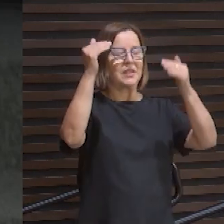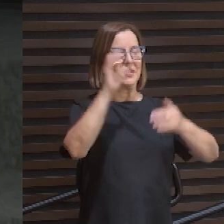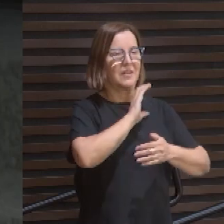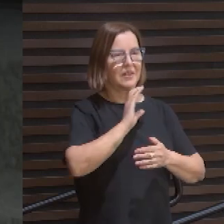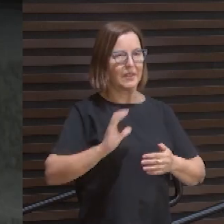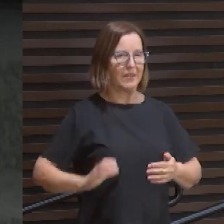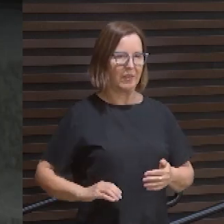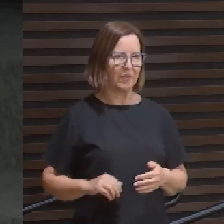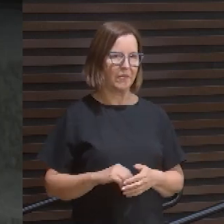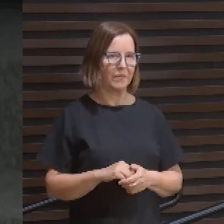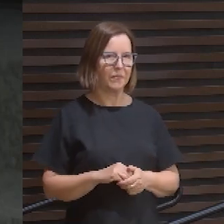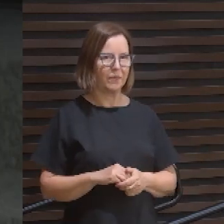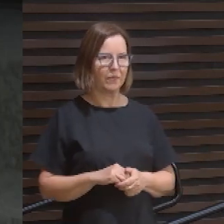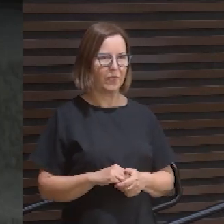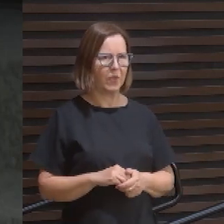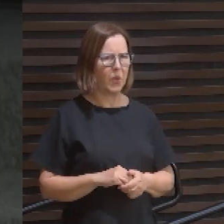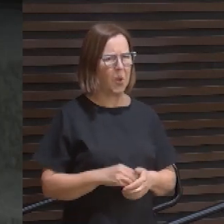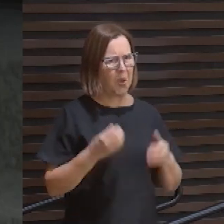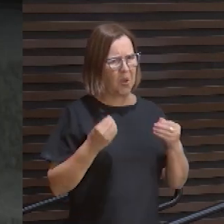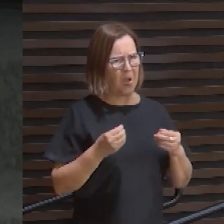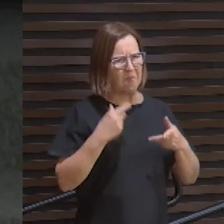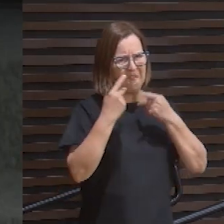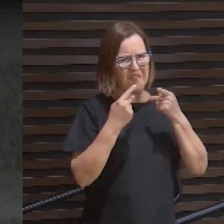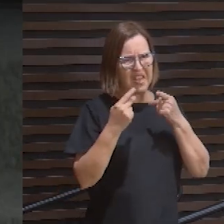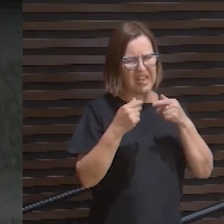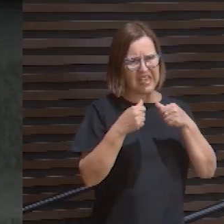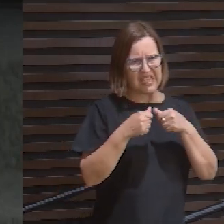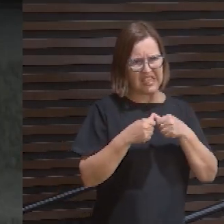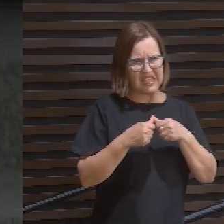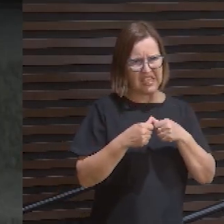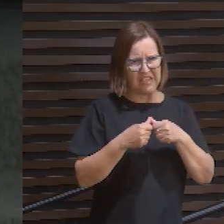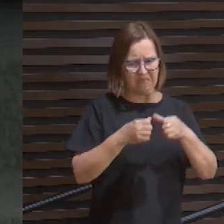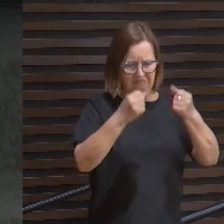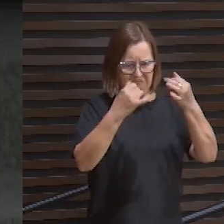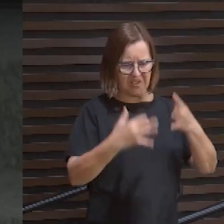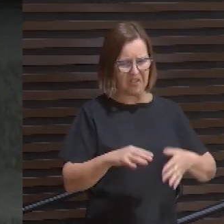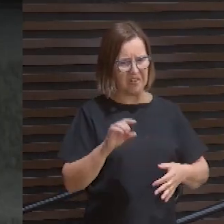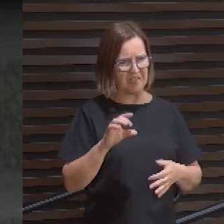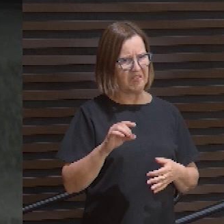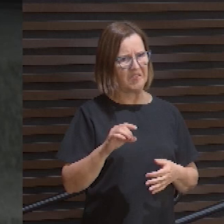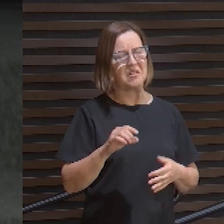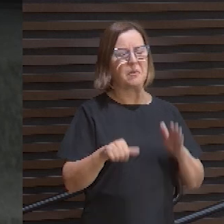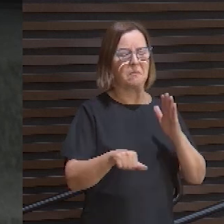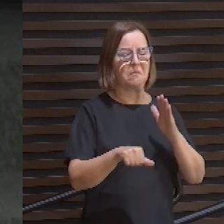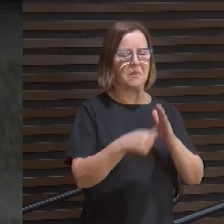Que história de dizer que isso aqui é assunto da primeira igreja de Londrina?